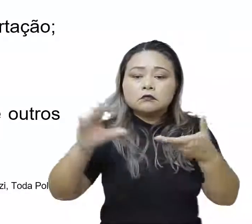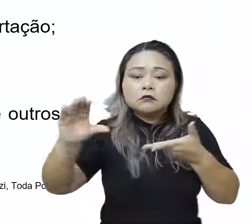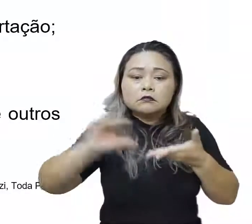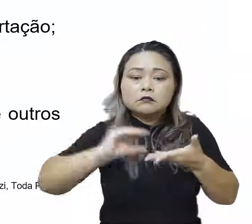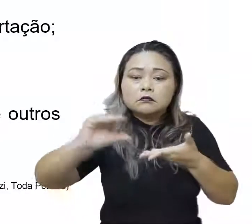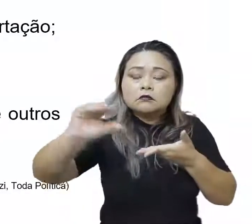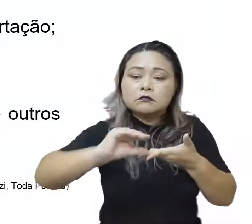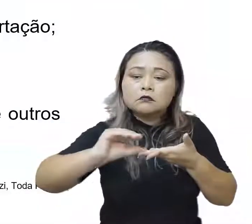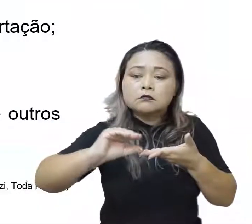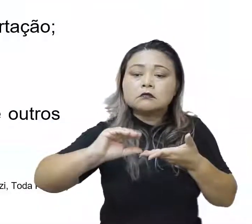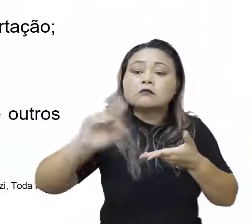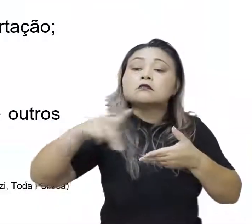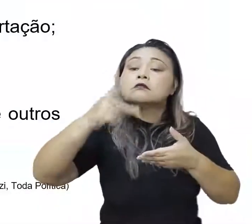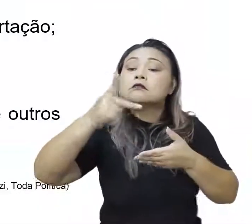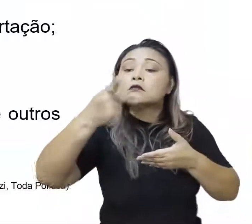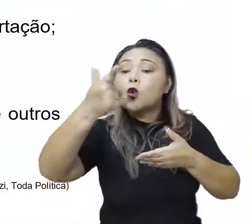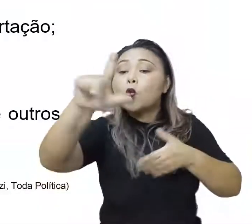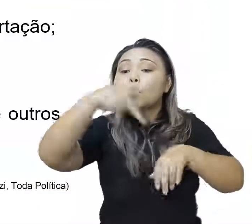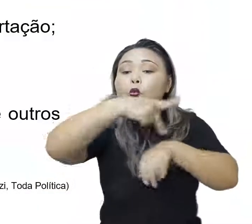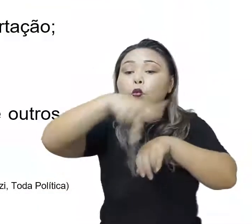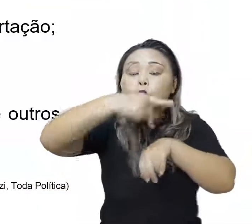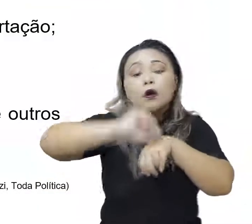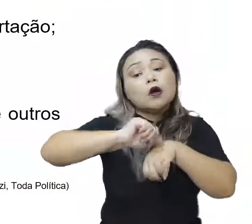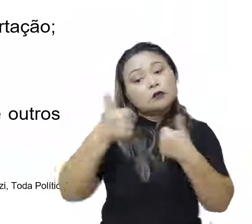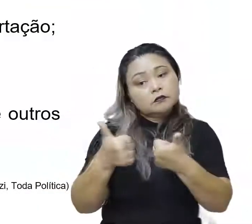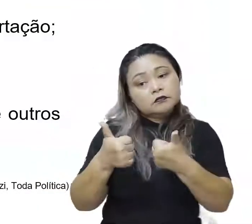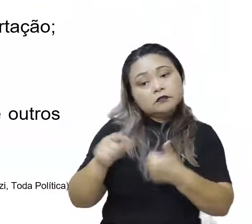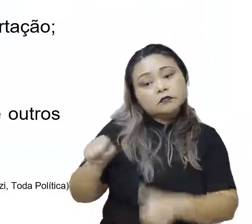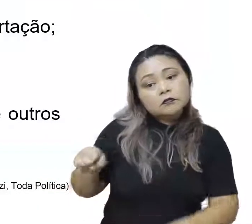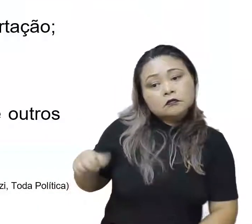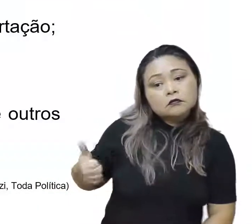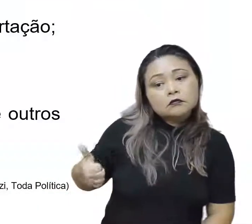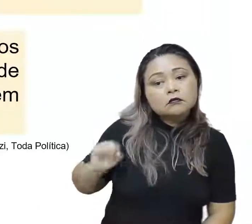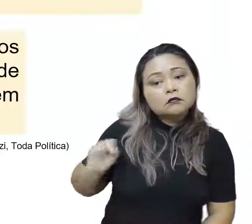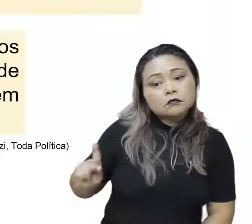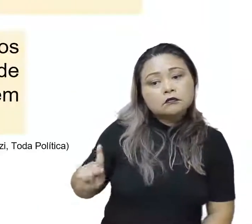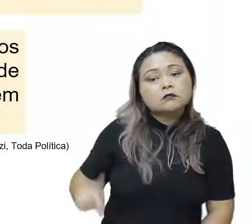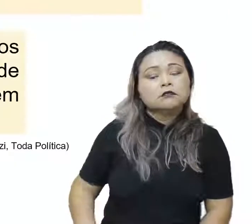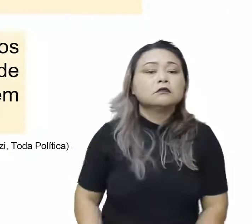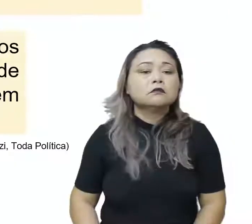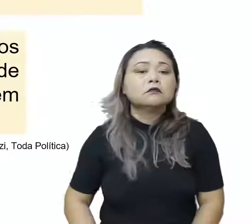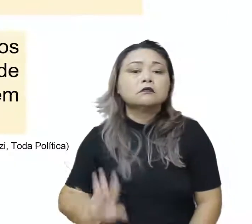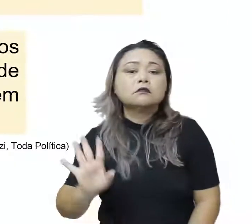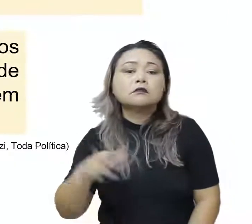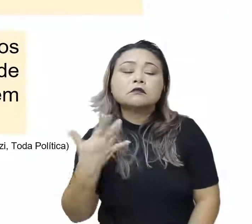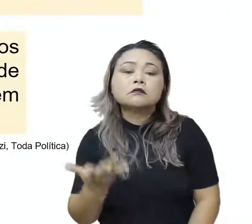investimentos recebidos de outros países em empresas estrangeiras, aí tudo bem. Ok?